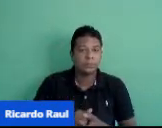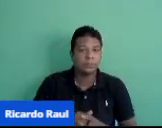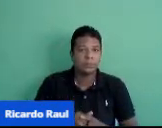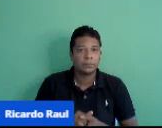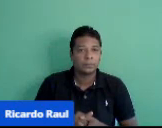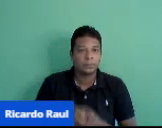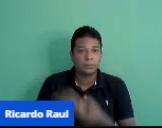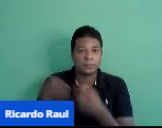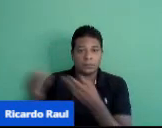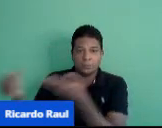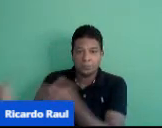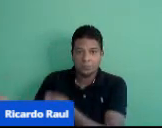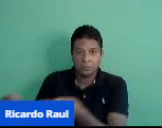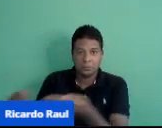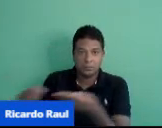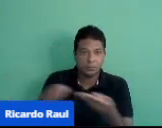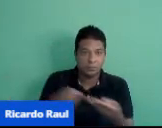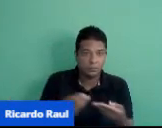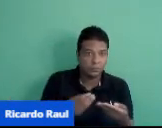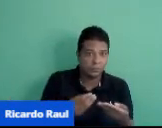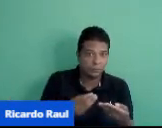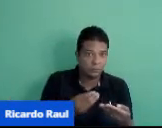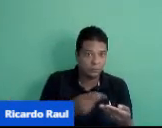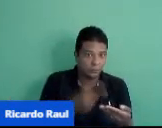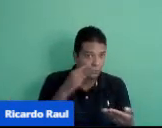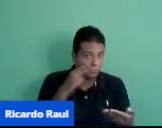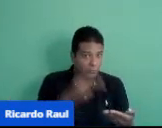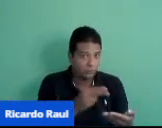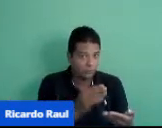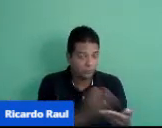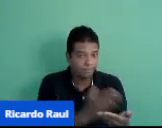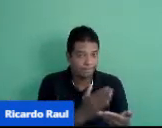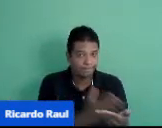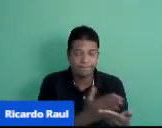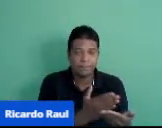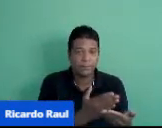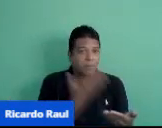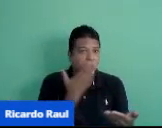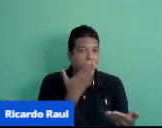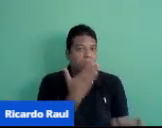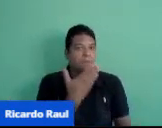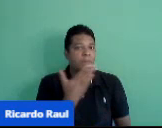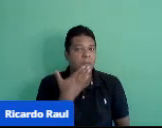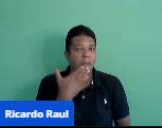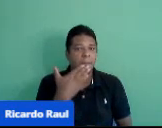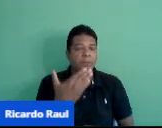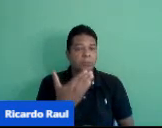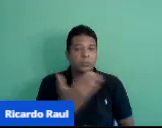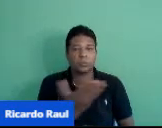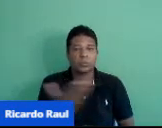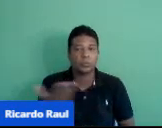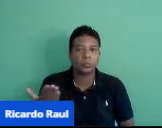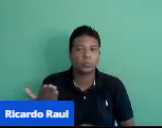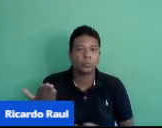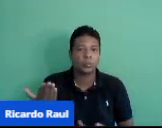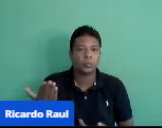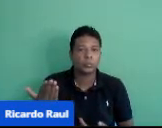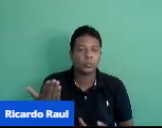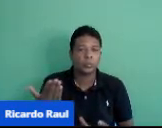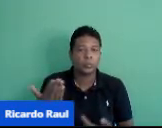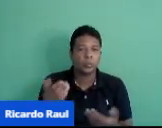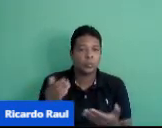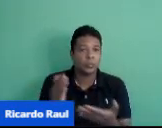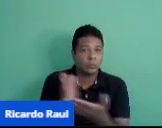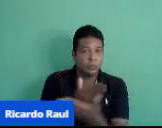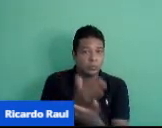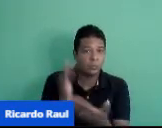dessa aluna e levar para ela fazer. Então, até o momento, não foi pedido, até porque a questão do livro didático também, a